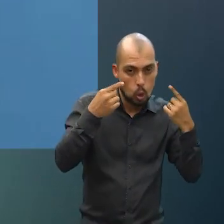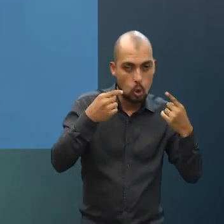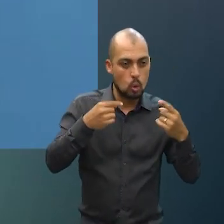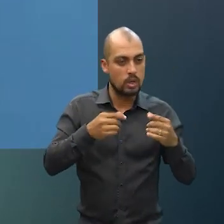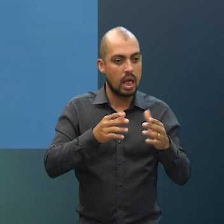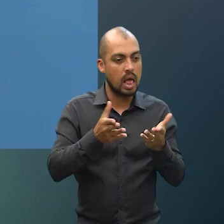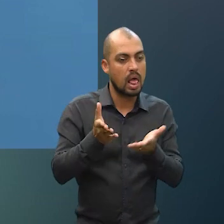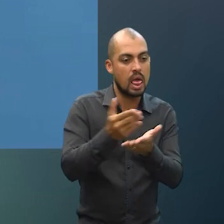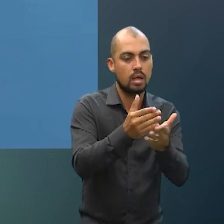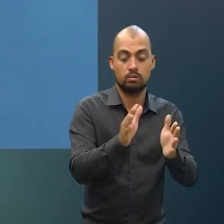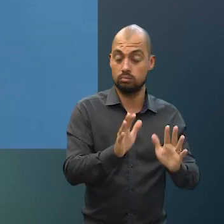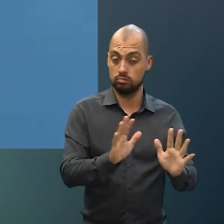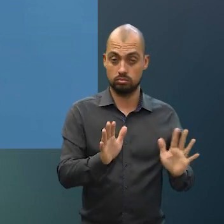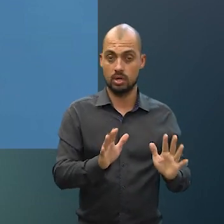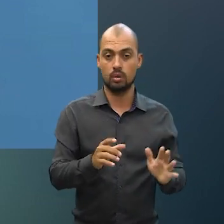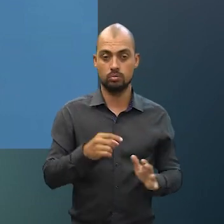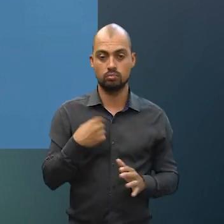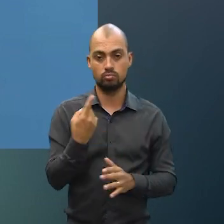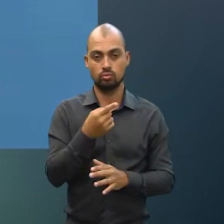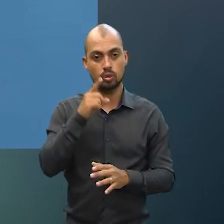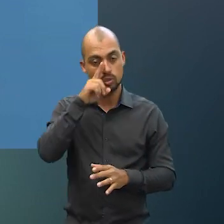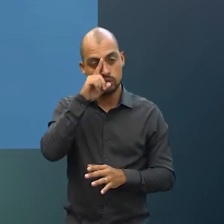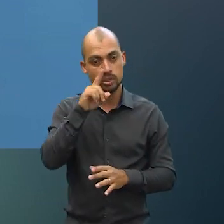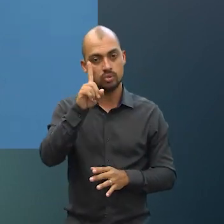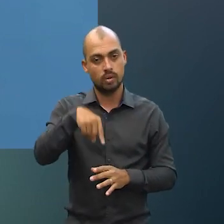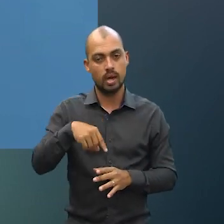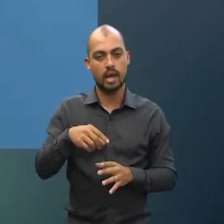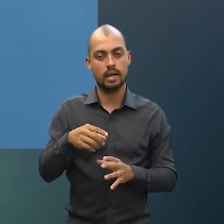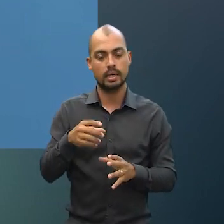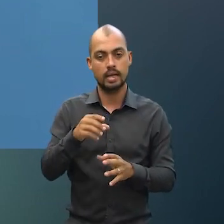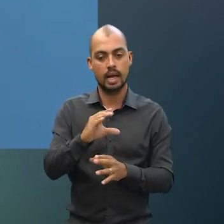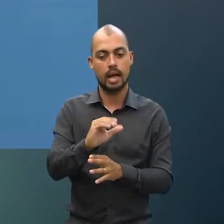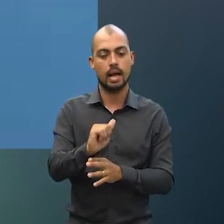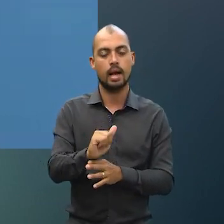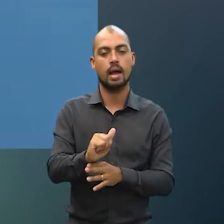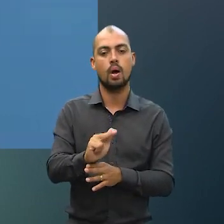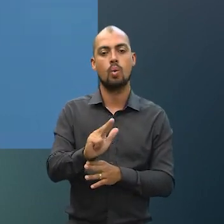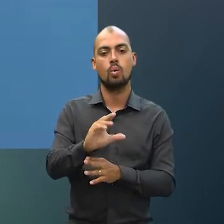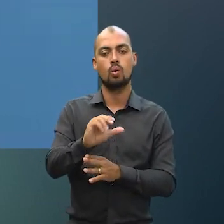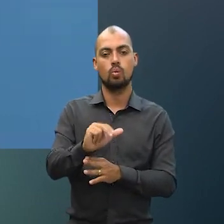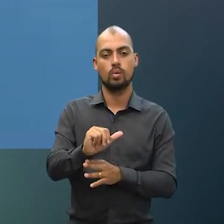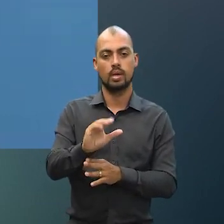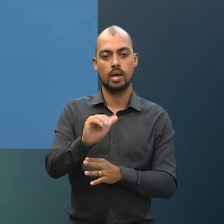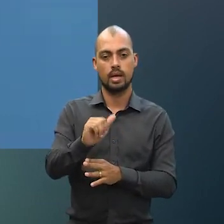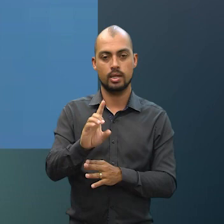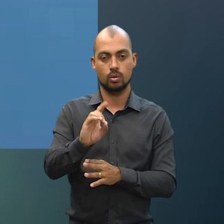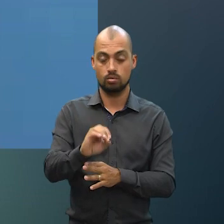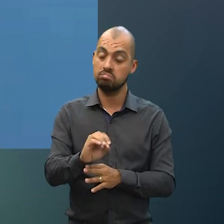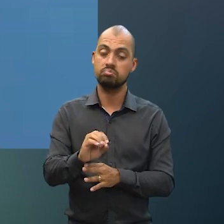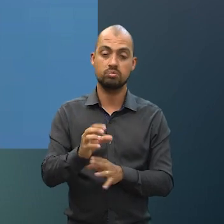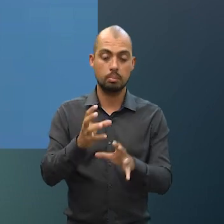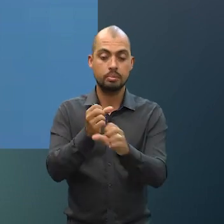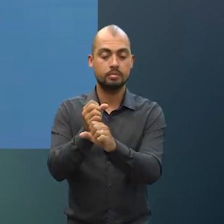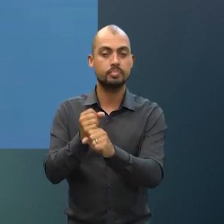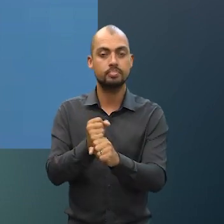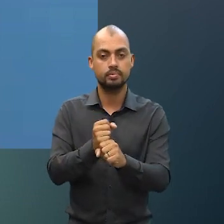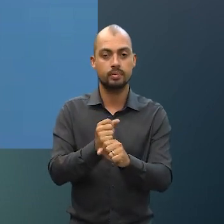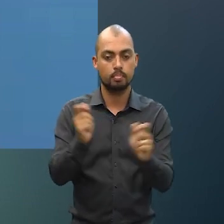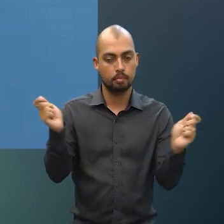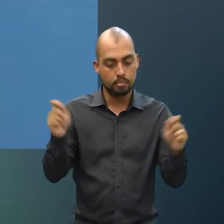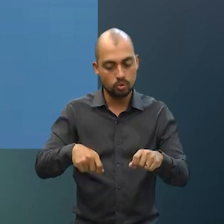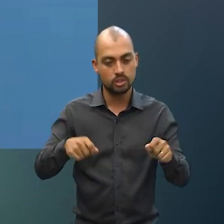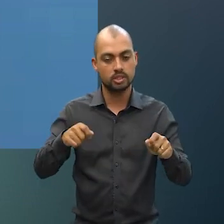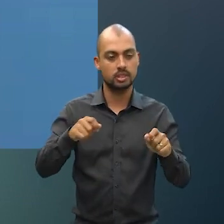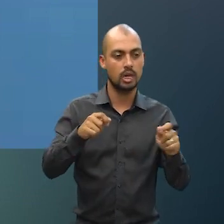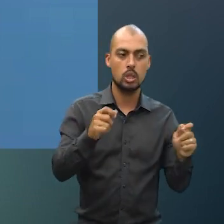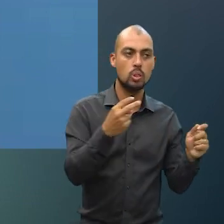o nosso risco que nós corremos era um risco alto, mas perfeitamente calculado dentro daquilo que a gente sabia que era possível ser